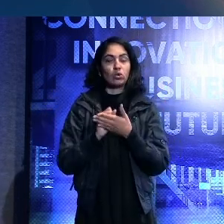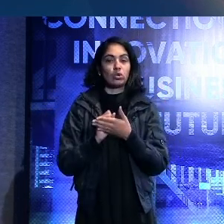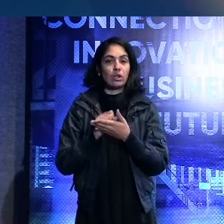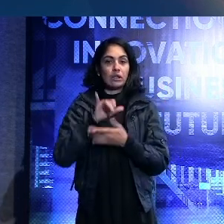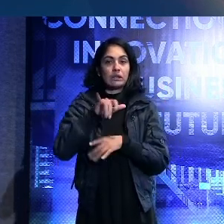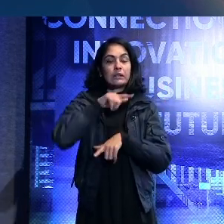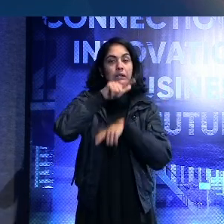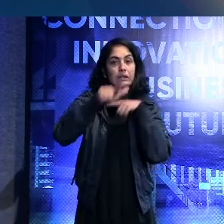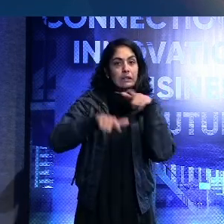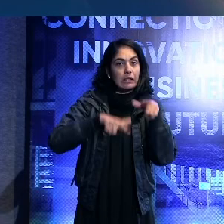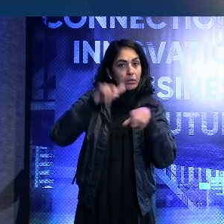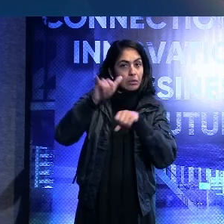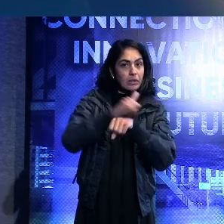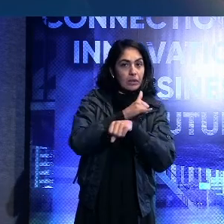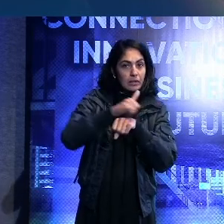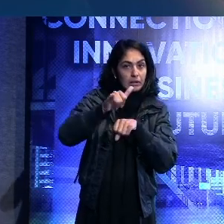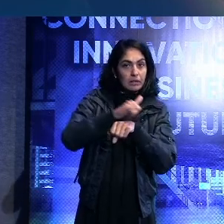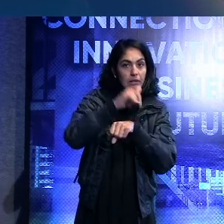com strategy.